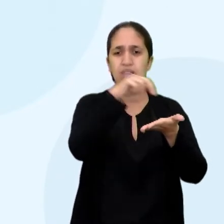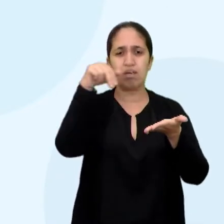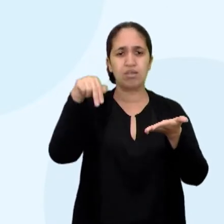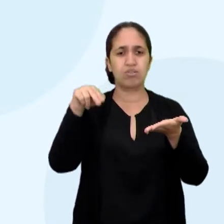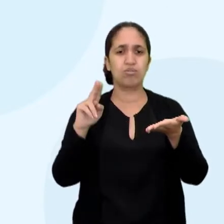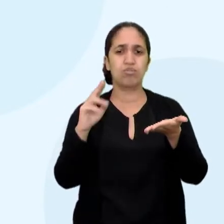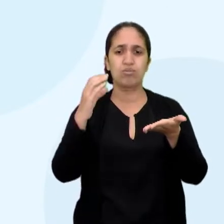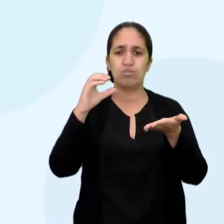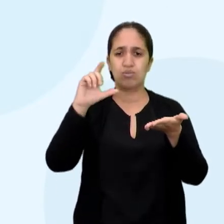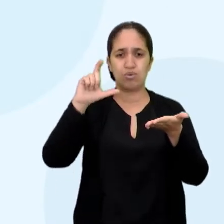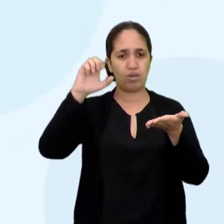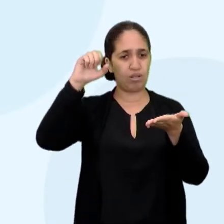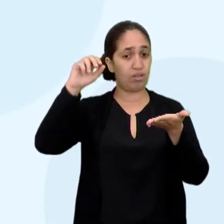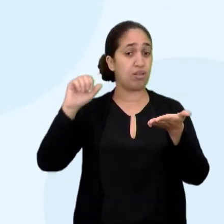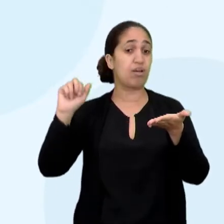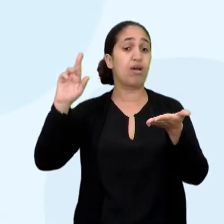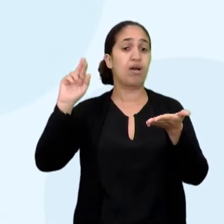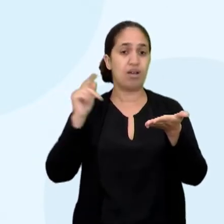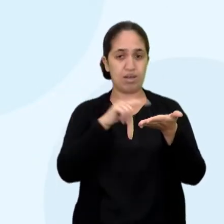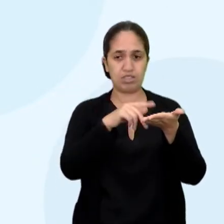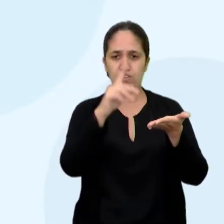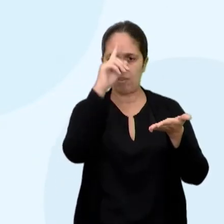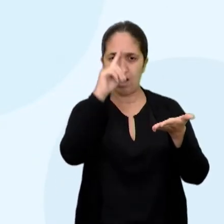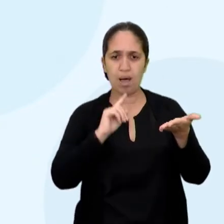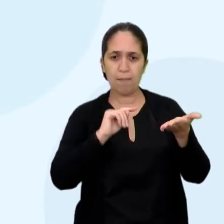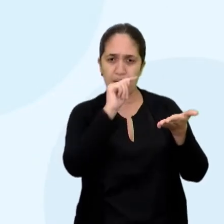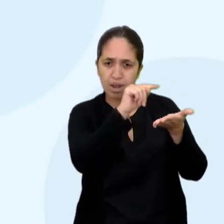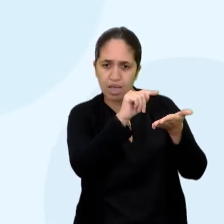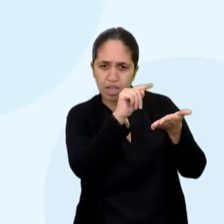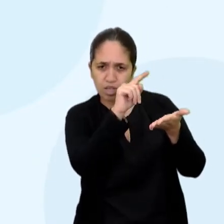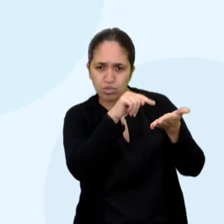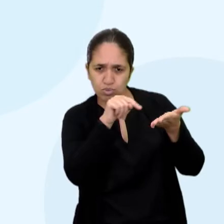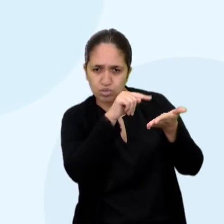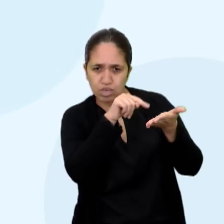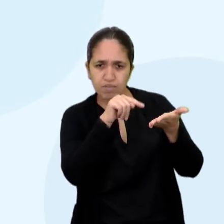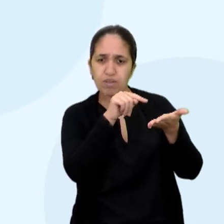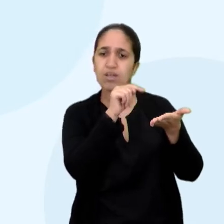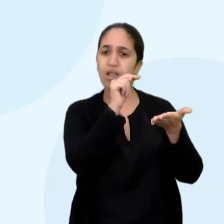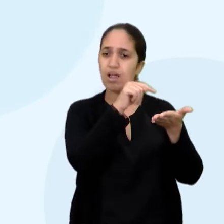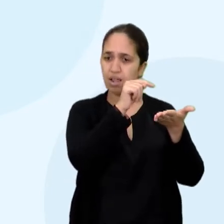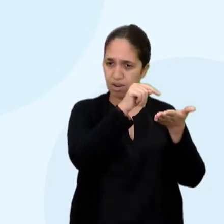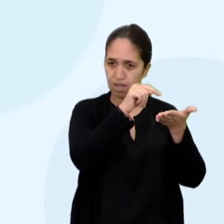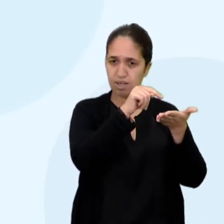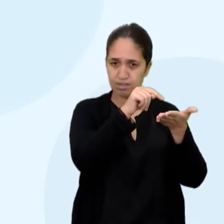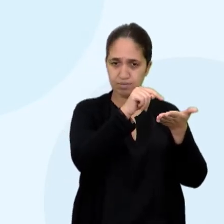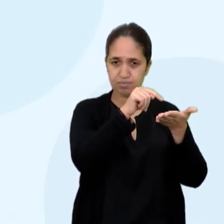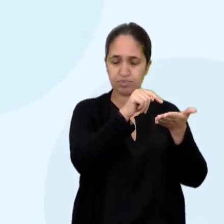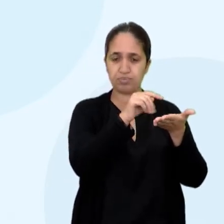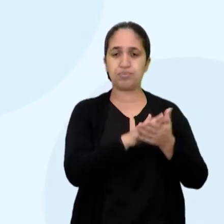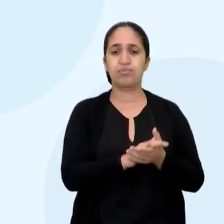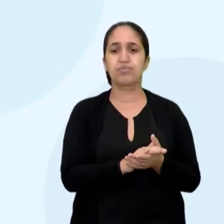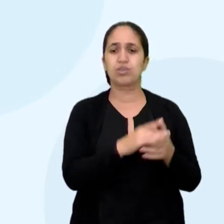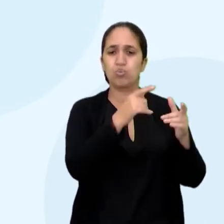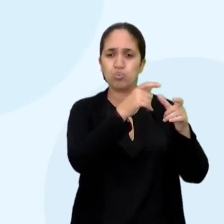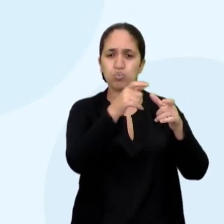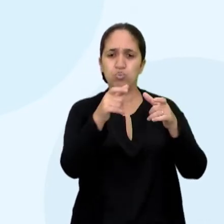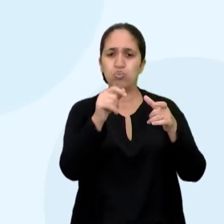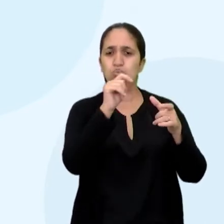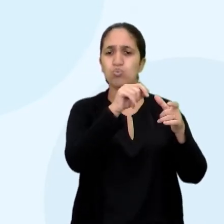Então a gente vê em amarelo, né, xadrezinho lá, né, com o símbolo aí da energia nuclear, né, onde ficam aí